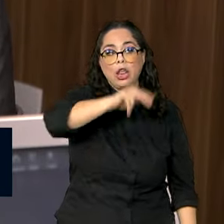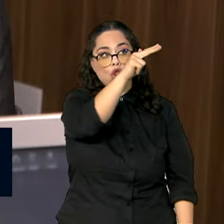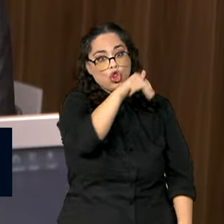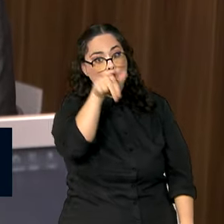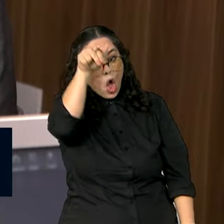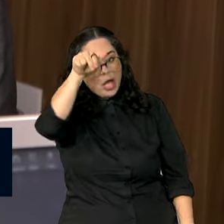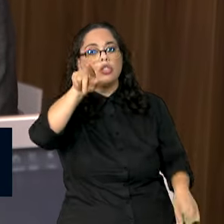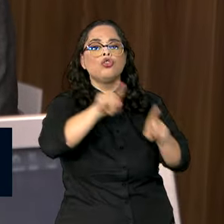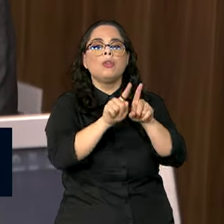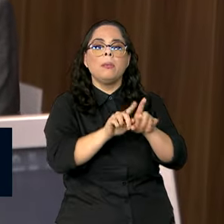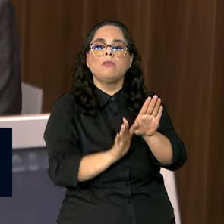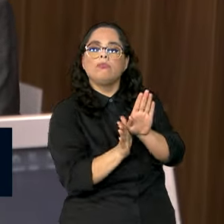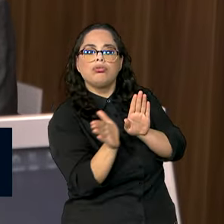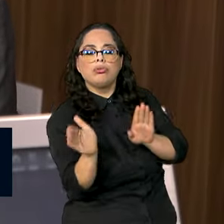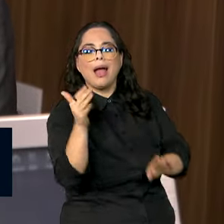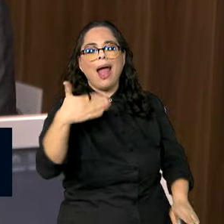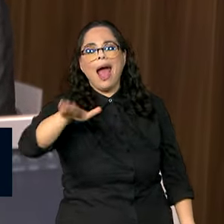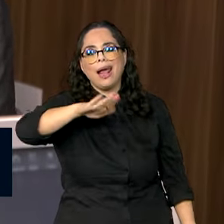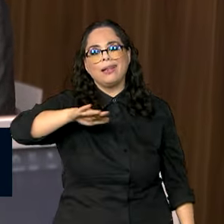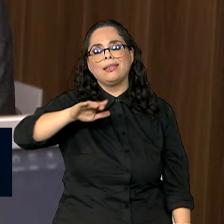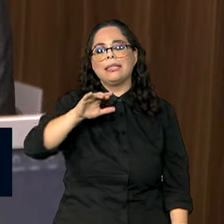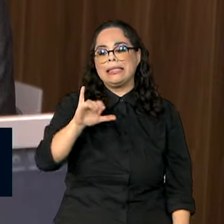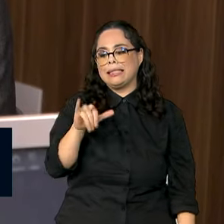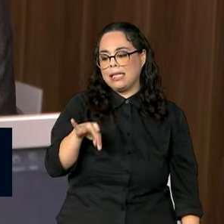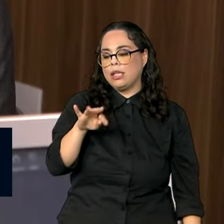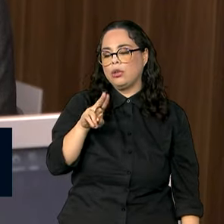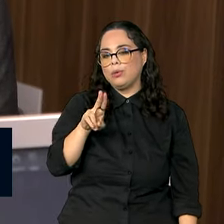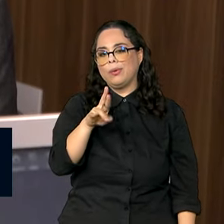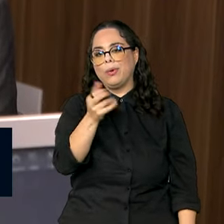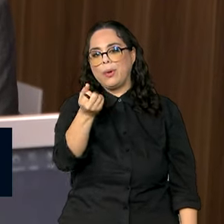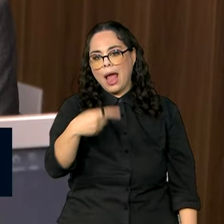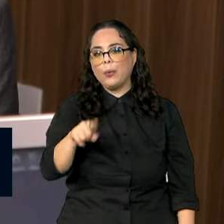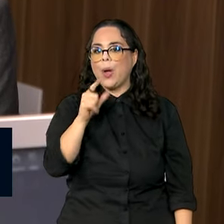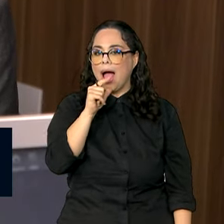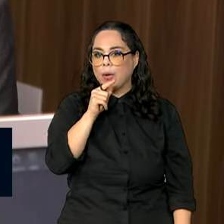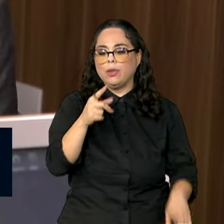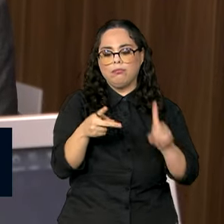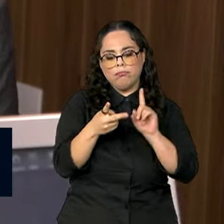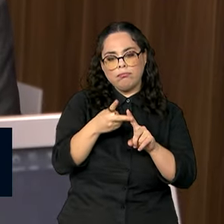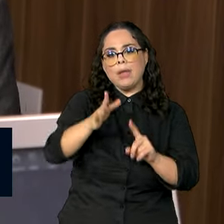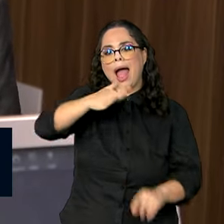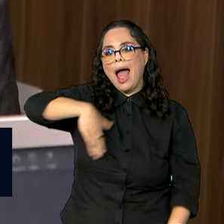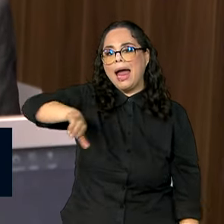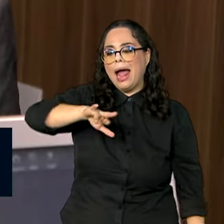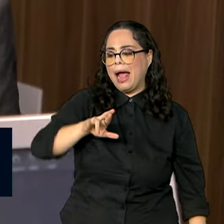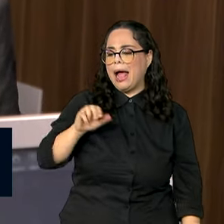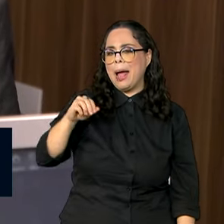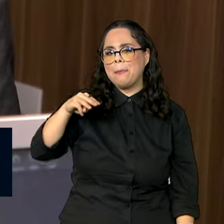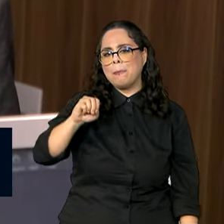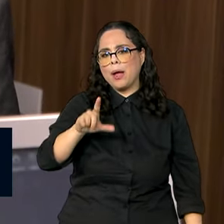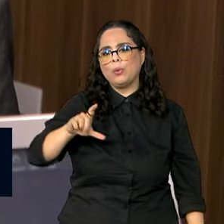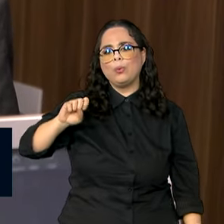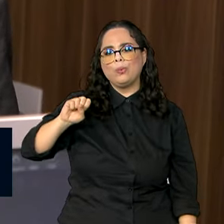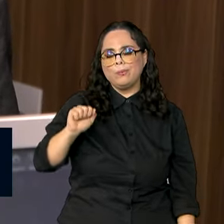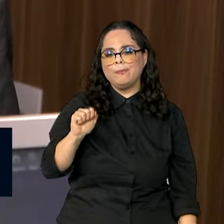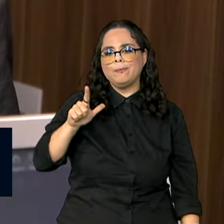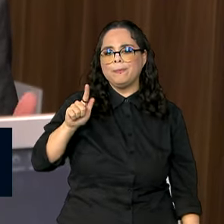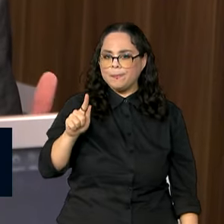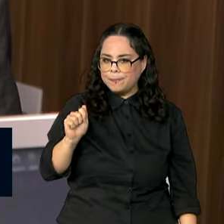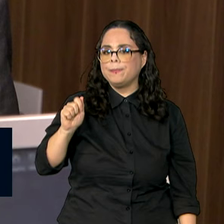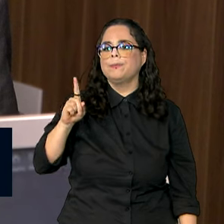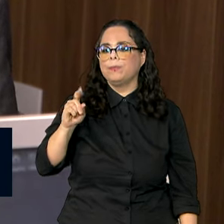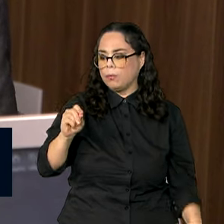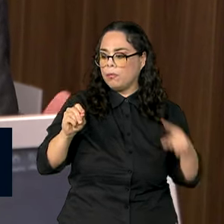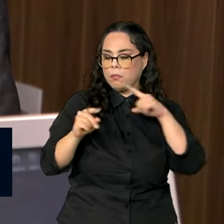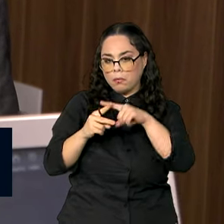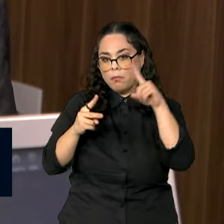gente estar abastecendo, que é uma obra conduzida pelo estado do Ceará. O ramal do Salgado também, que já foi uma obra iniciada aqui